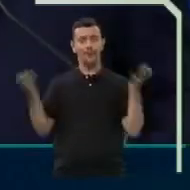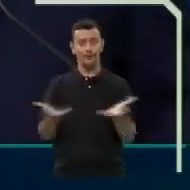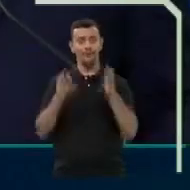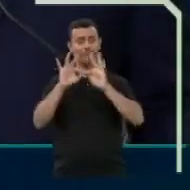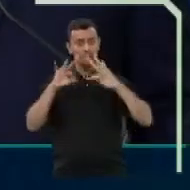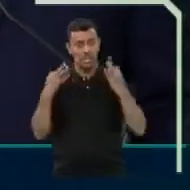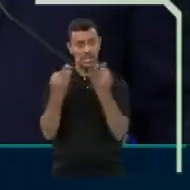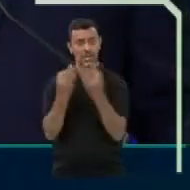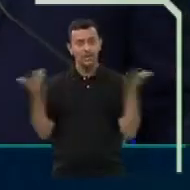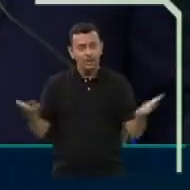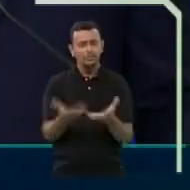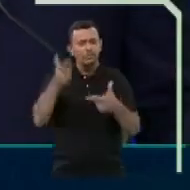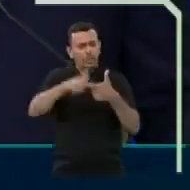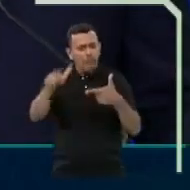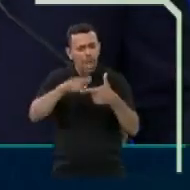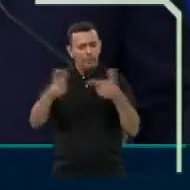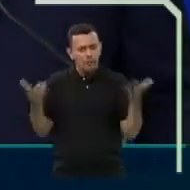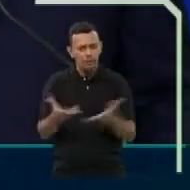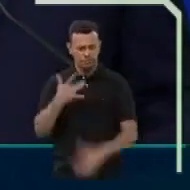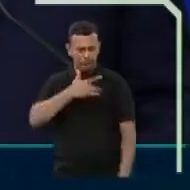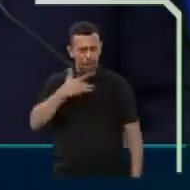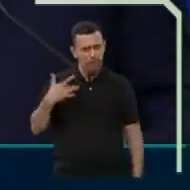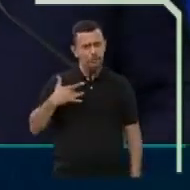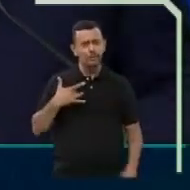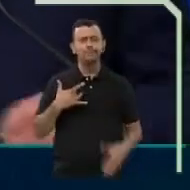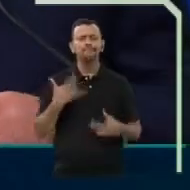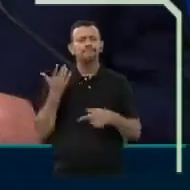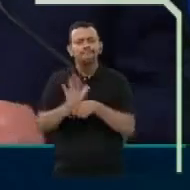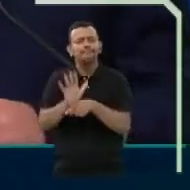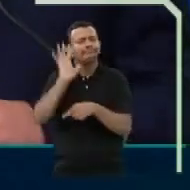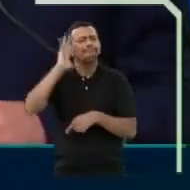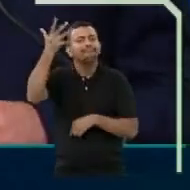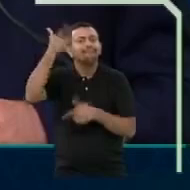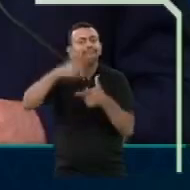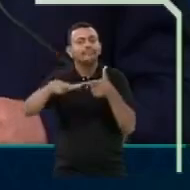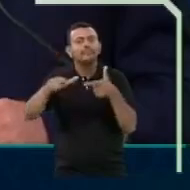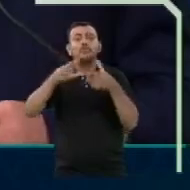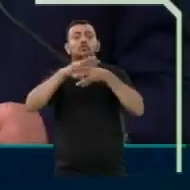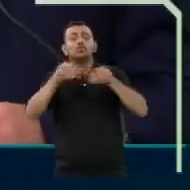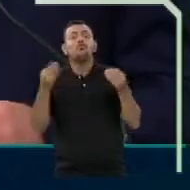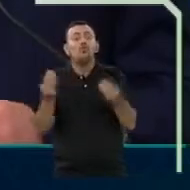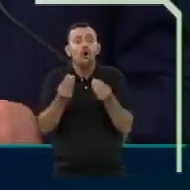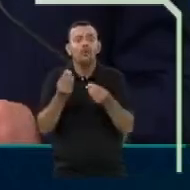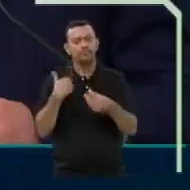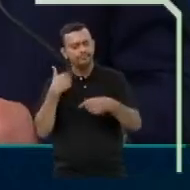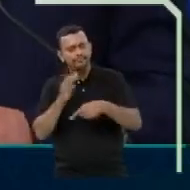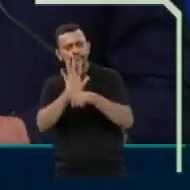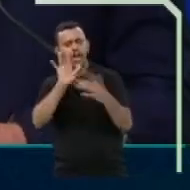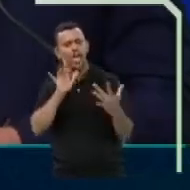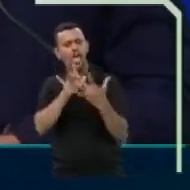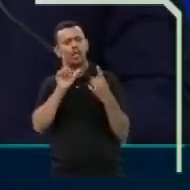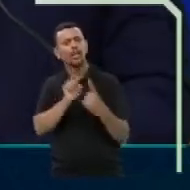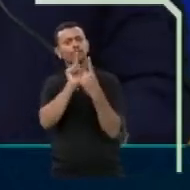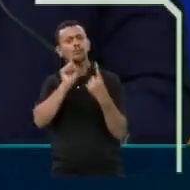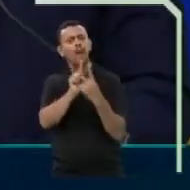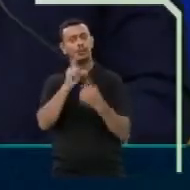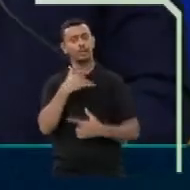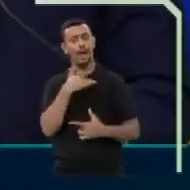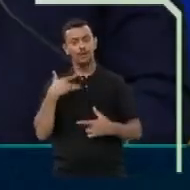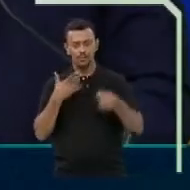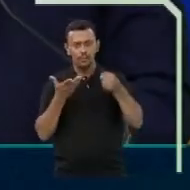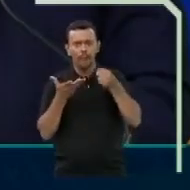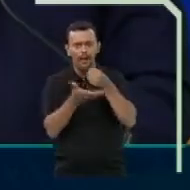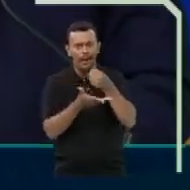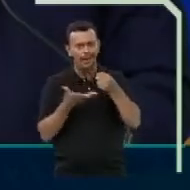parte dos problemas de saúde podem ser resolvidos com o atendimento da saúde básica. E mais ainda, nós